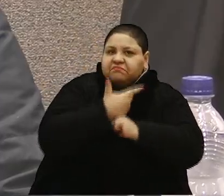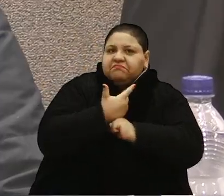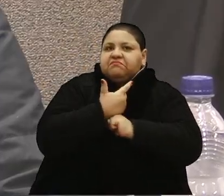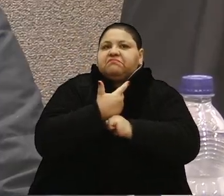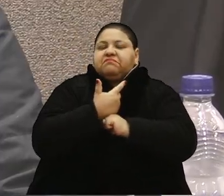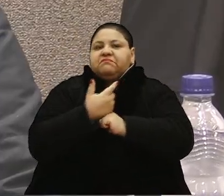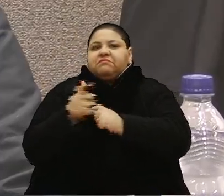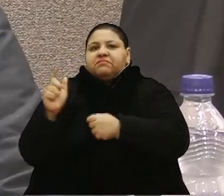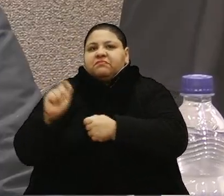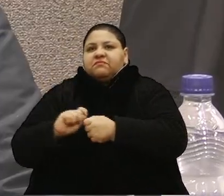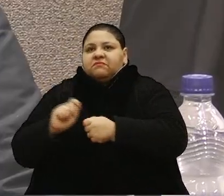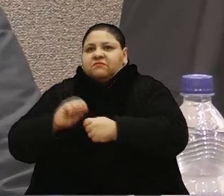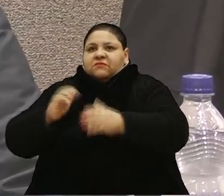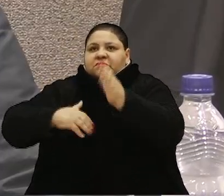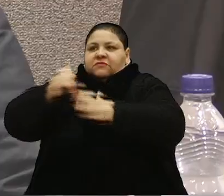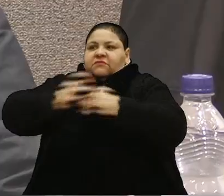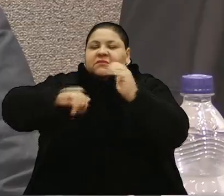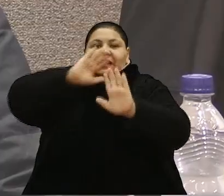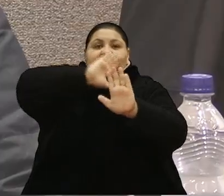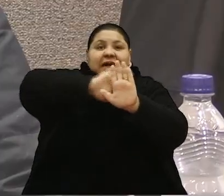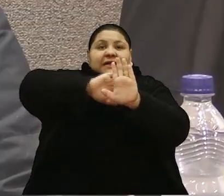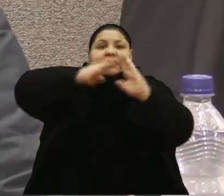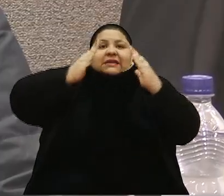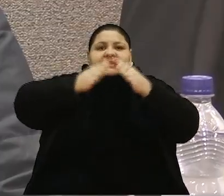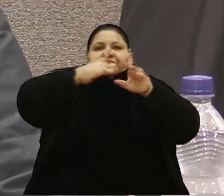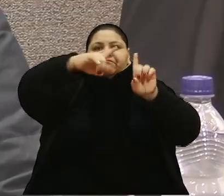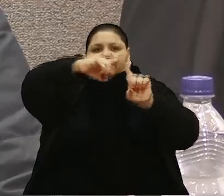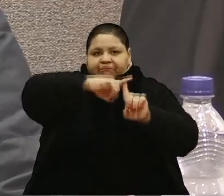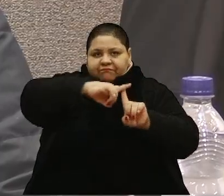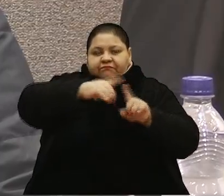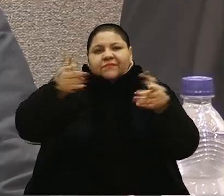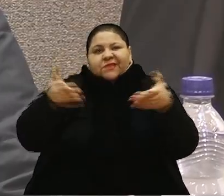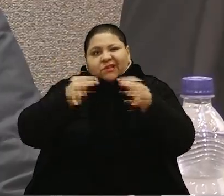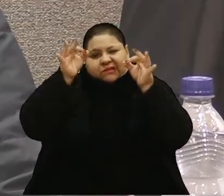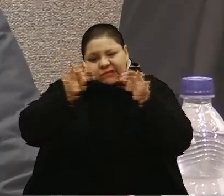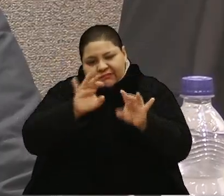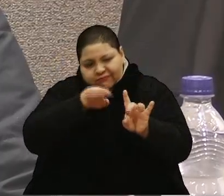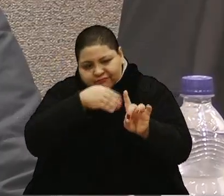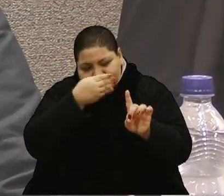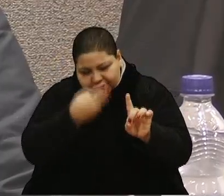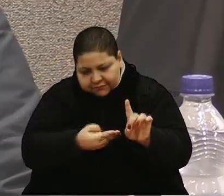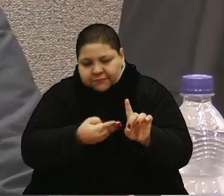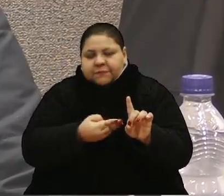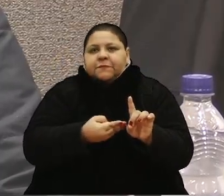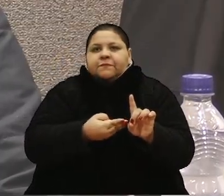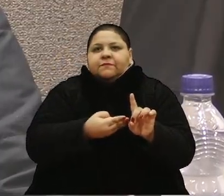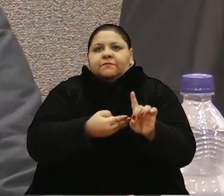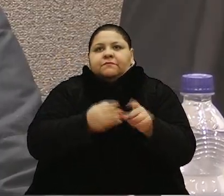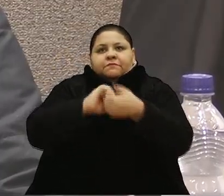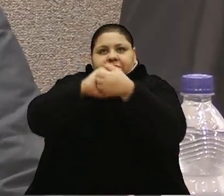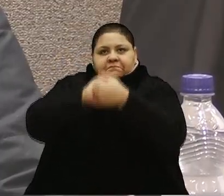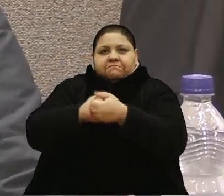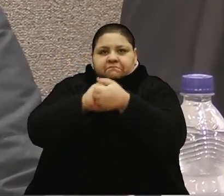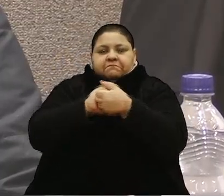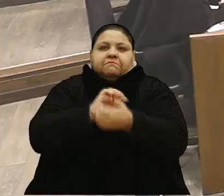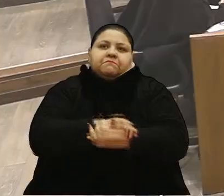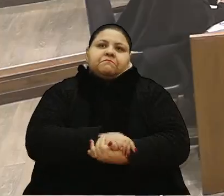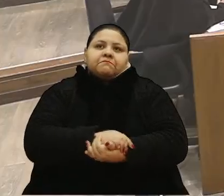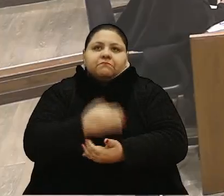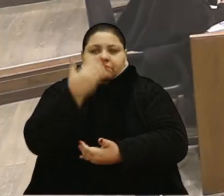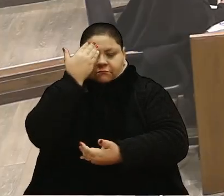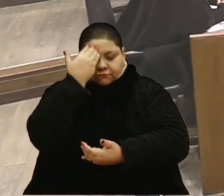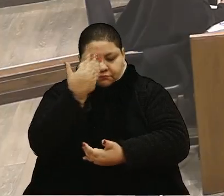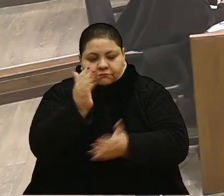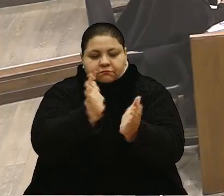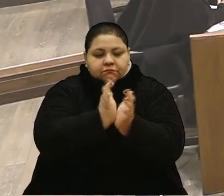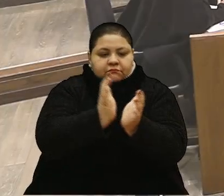foi feito, construído ali atrás da igreja. Então, fica uma justa homenagem ao seu Renato. Cumprimentos. Obrigado,